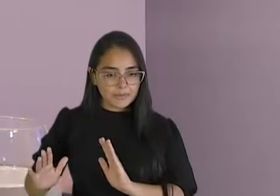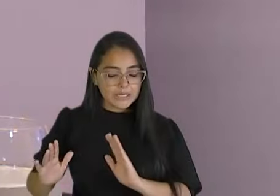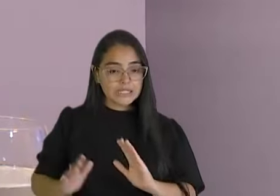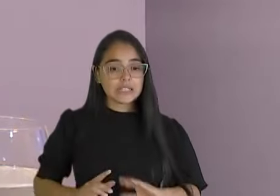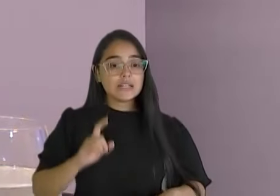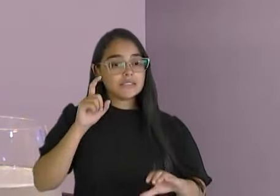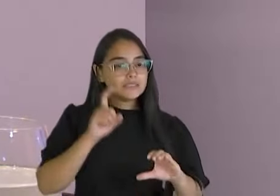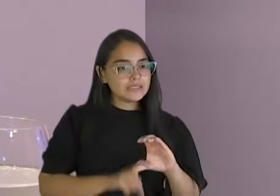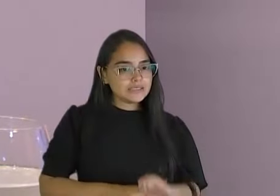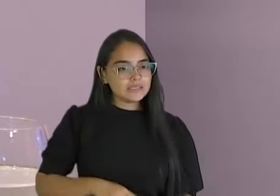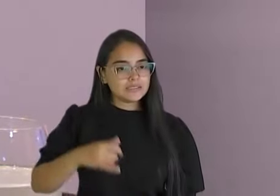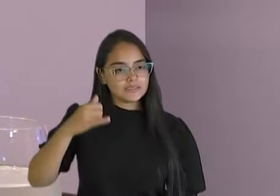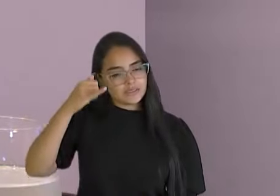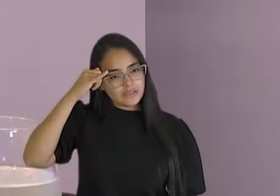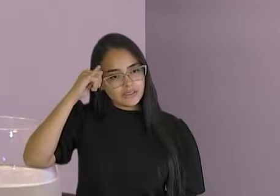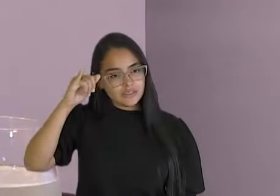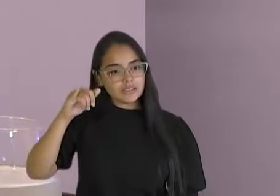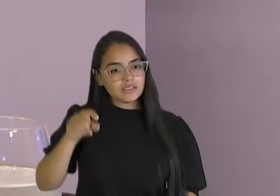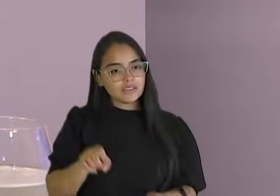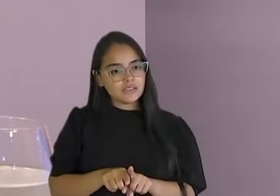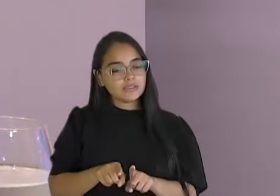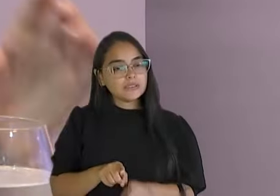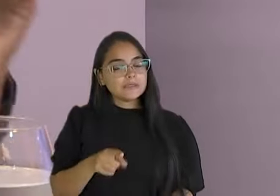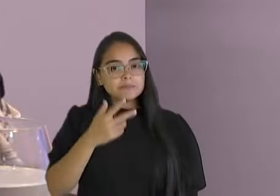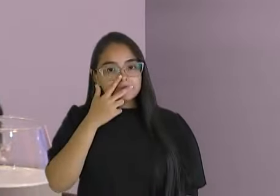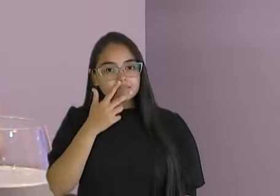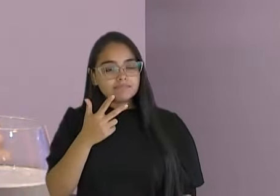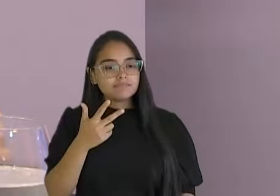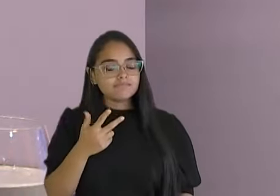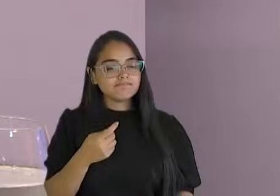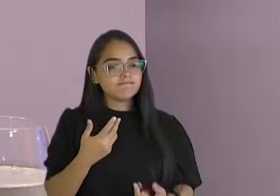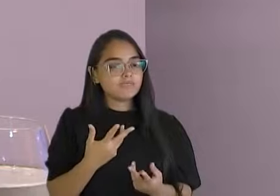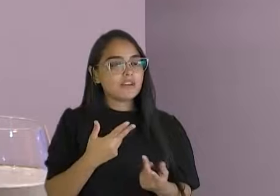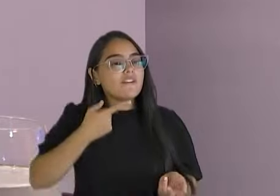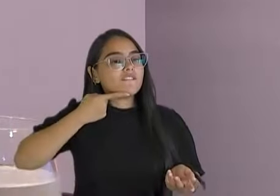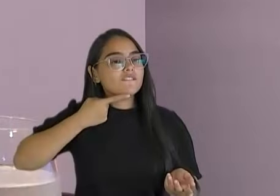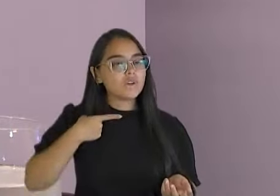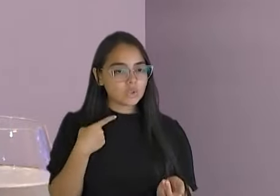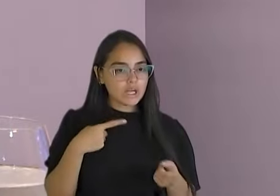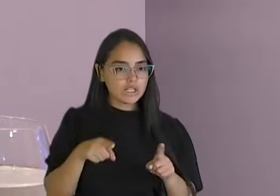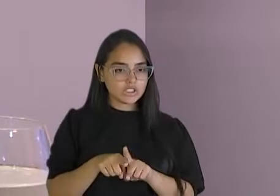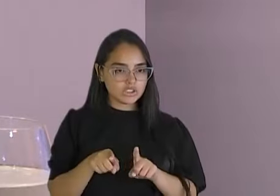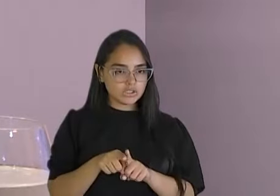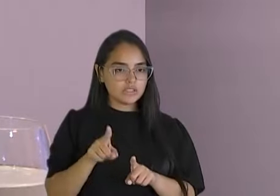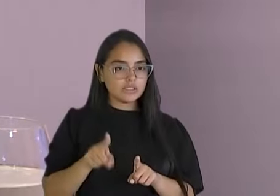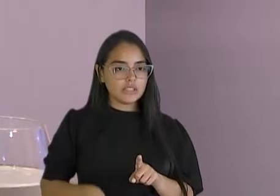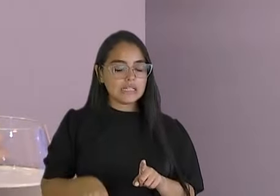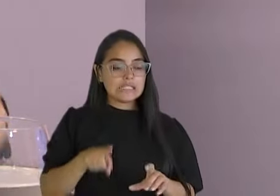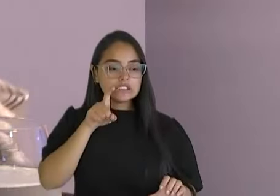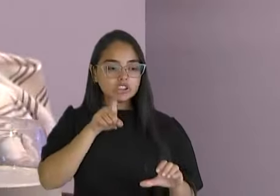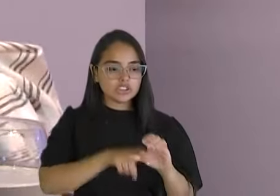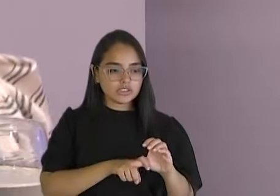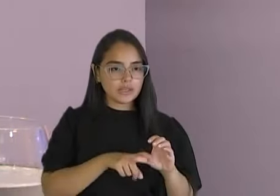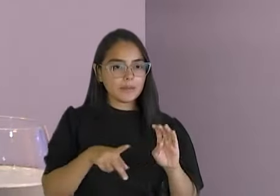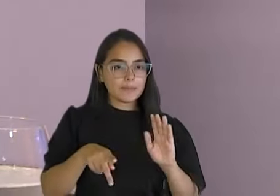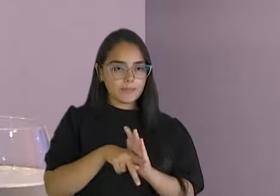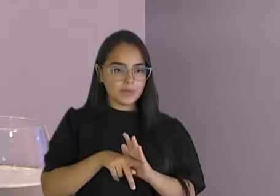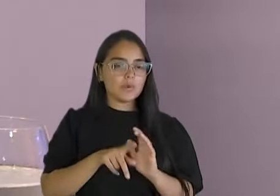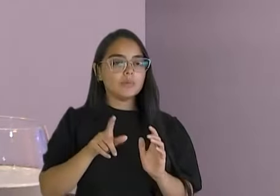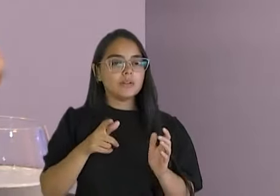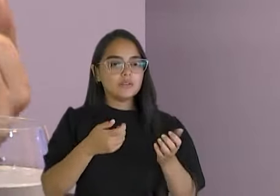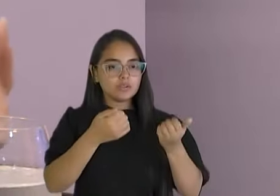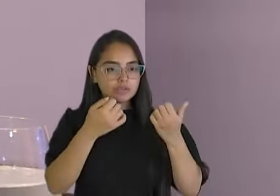abstinência, evitação ou alívio dos sintomas de abstinência e a reinstalação da síndrome de dependência. Síndrome de dependência é isso tudo que